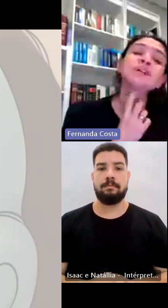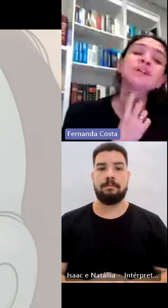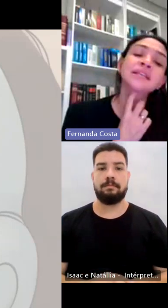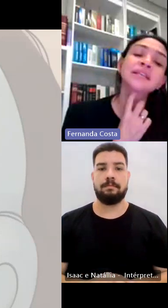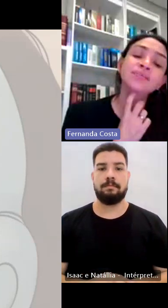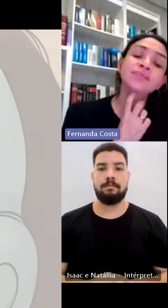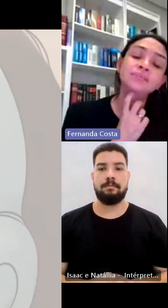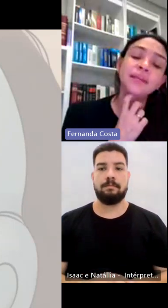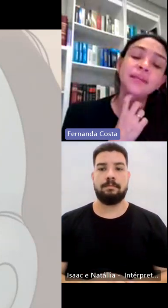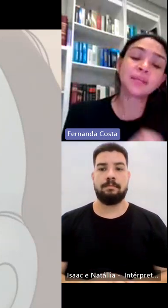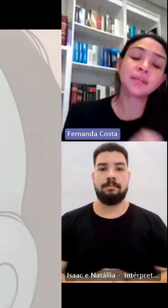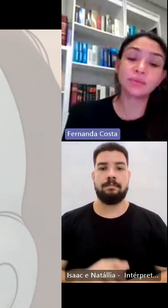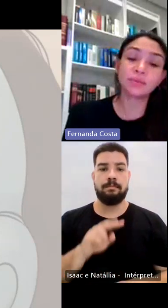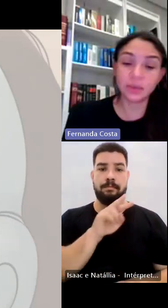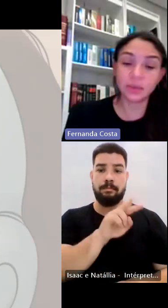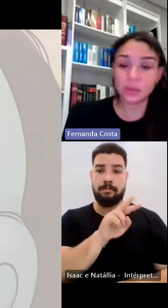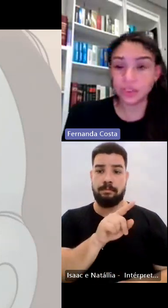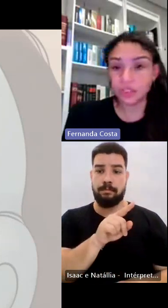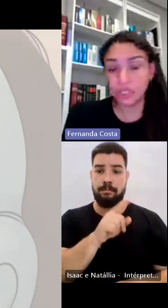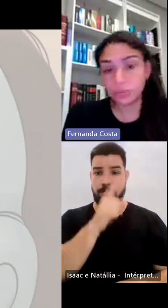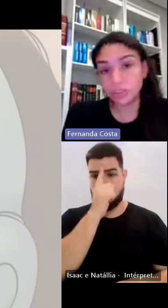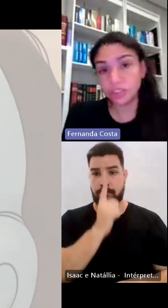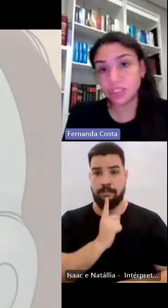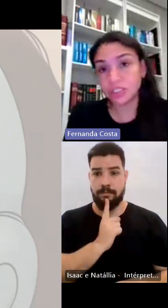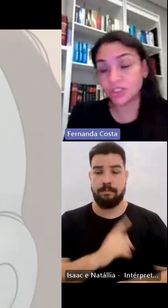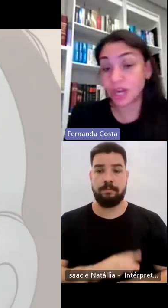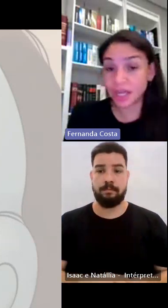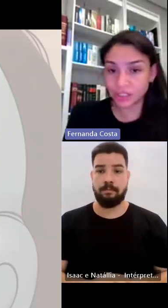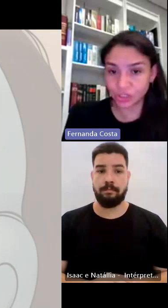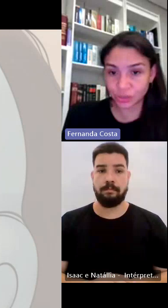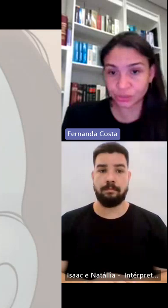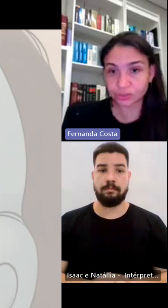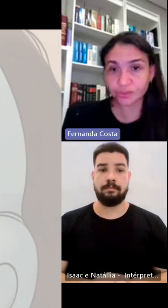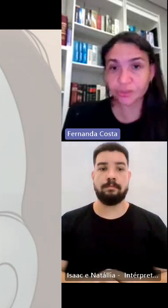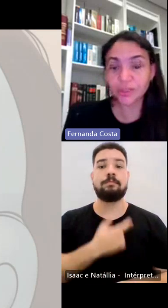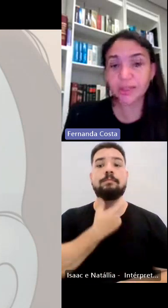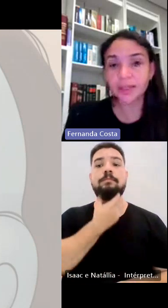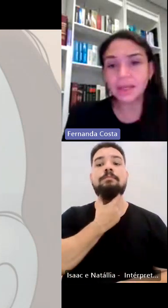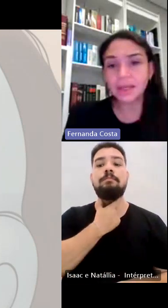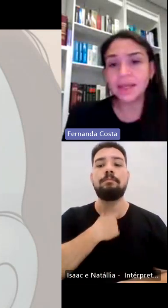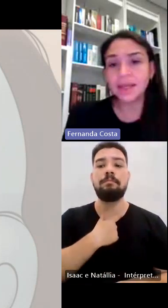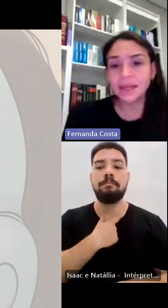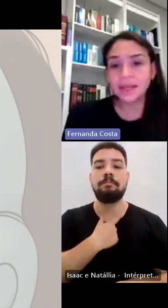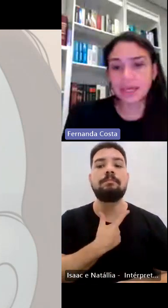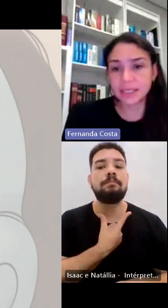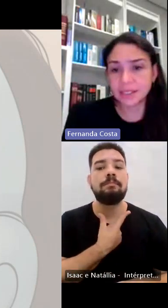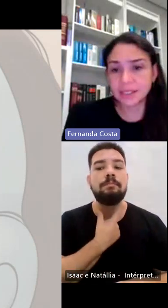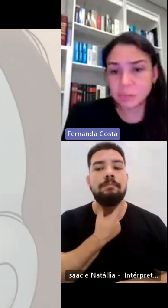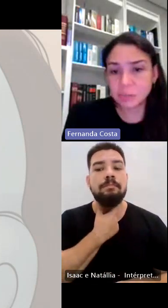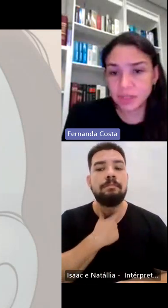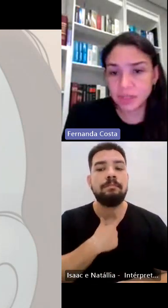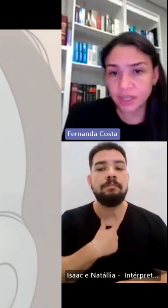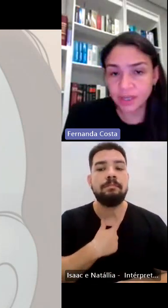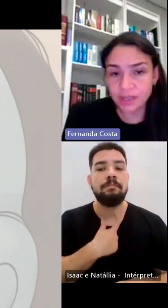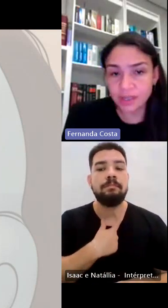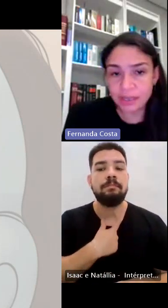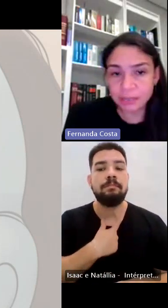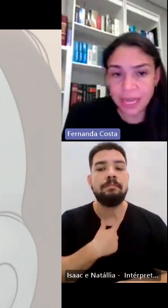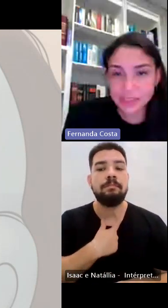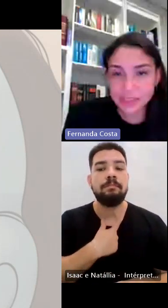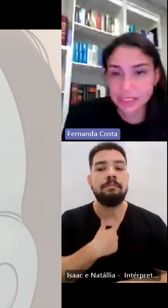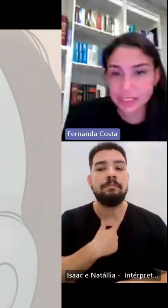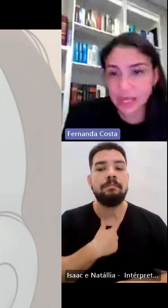parte aqui, né, eu tenho o que a gente chama de laringe, né? Aqui vocês podem ver